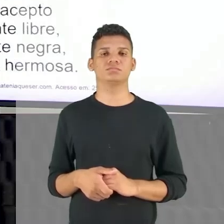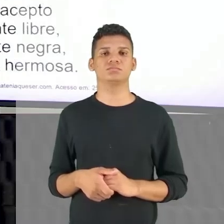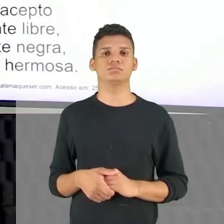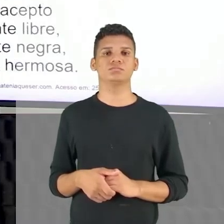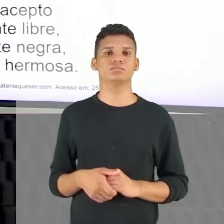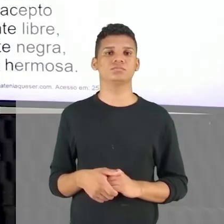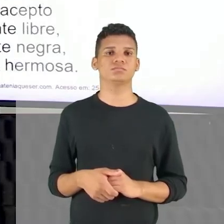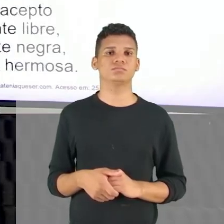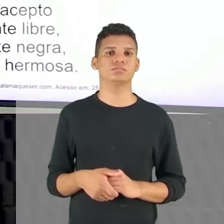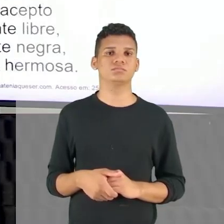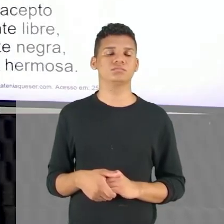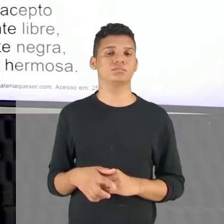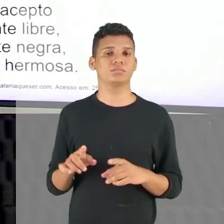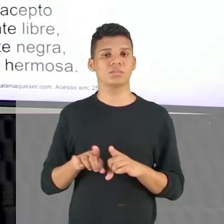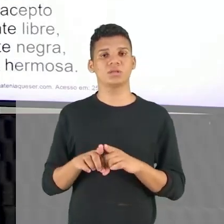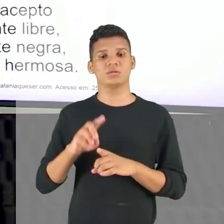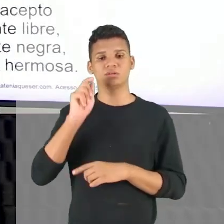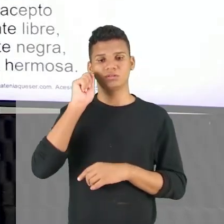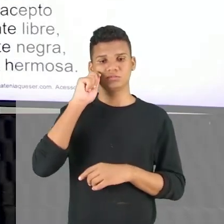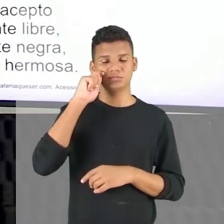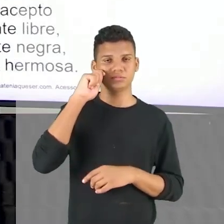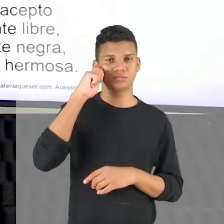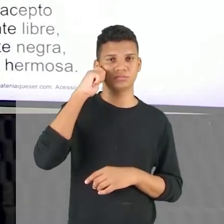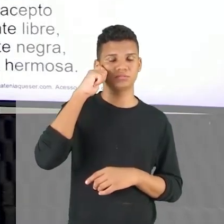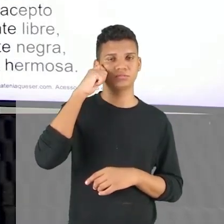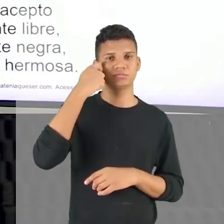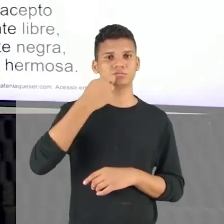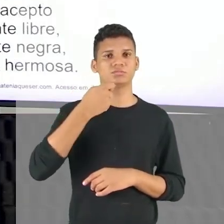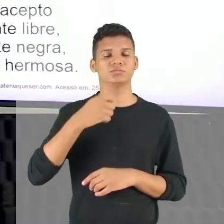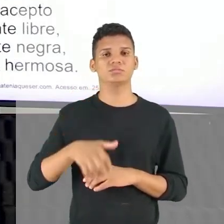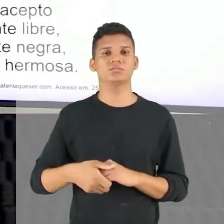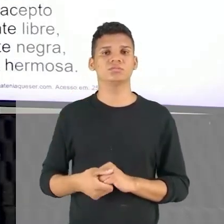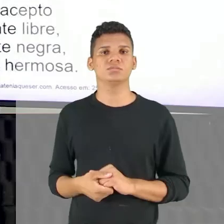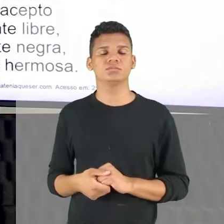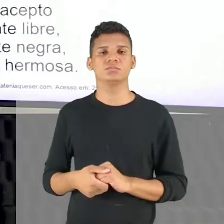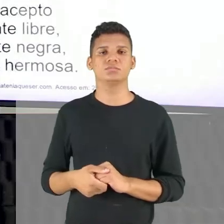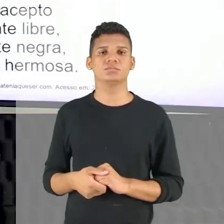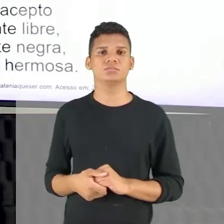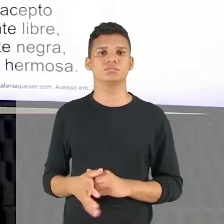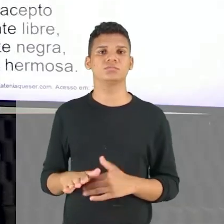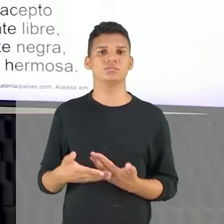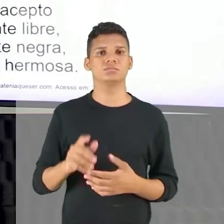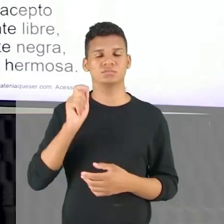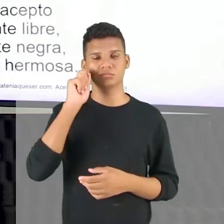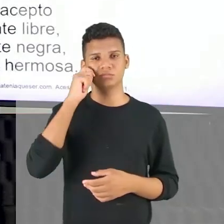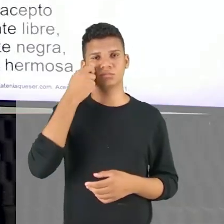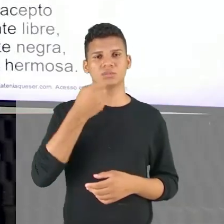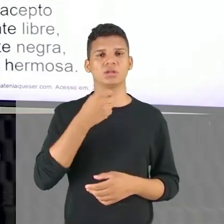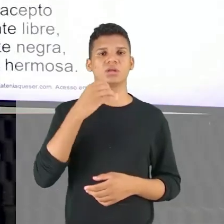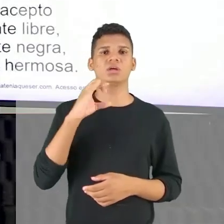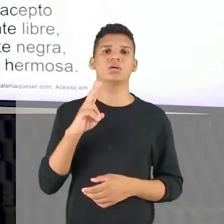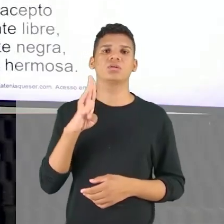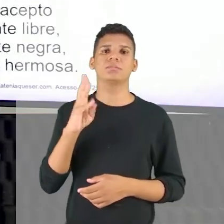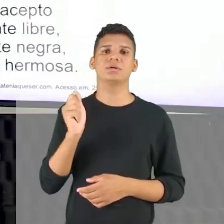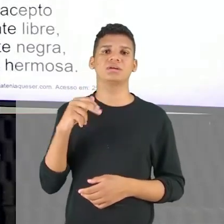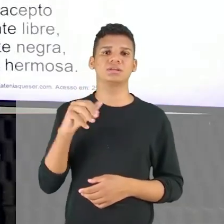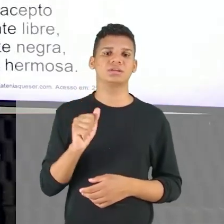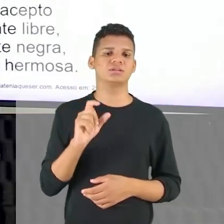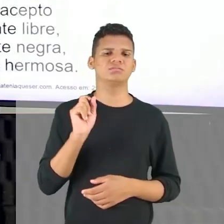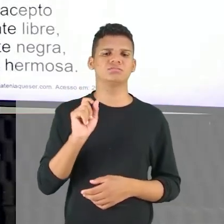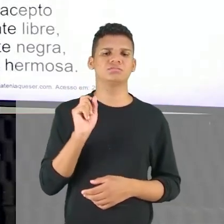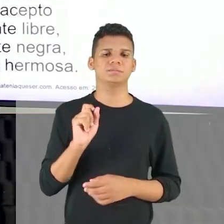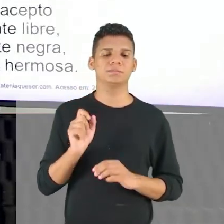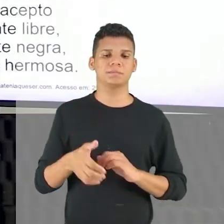em http negracubana teniaqueser.com. Então, negra cubana que tinha que ser.com,